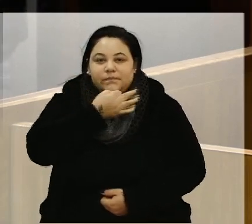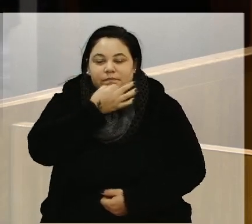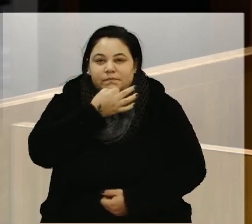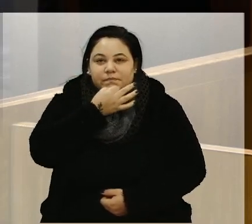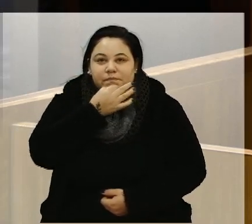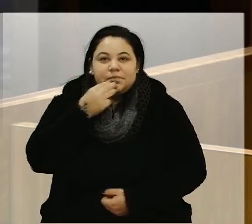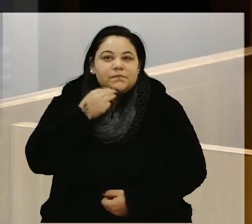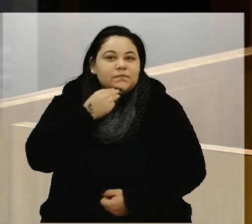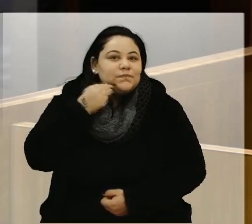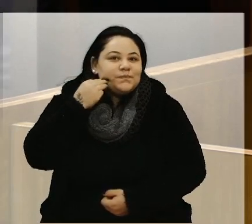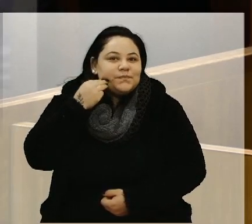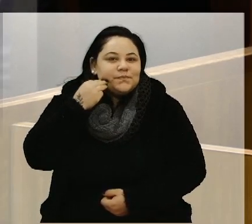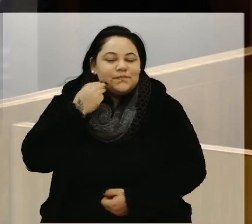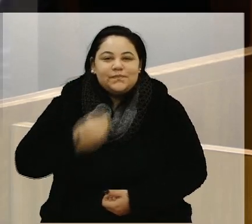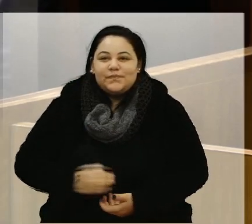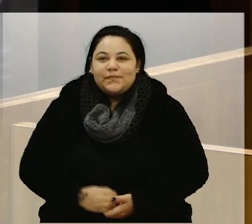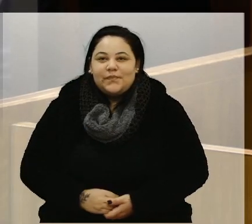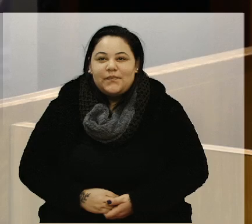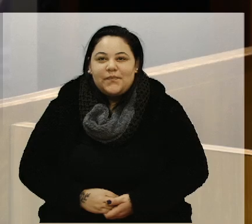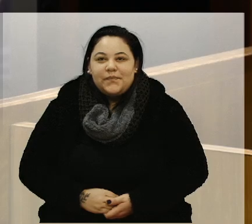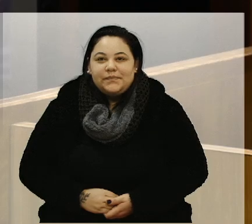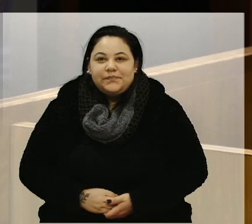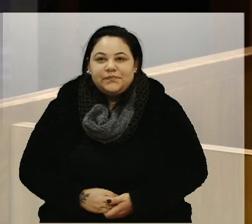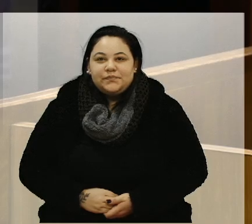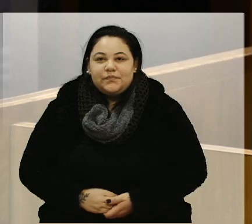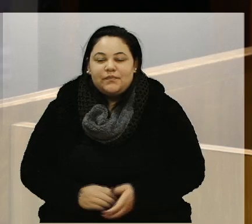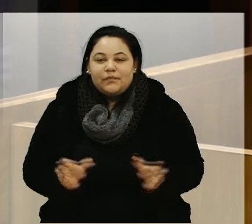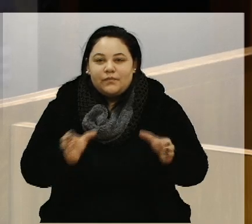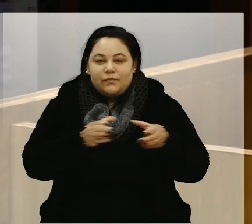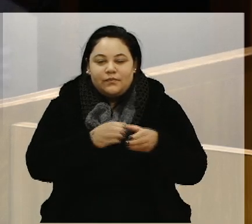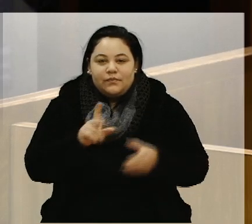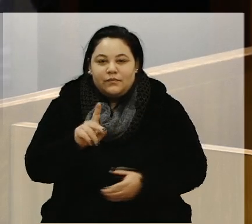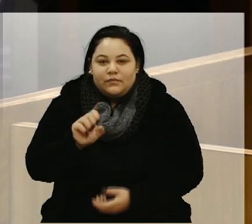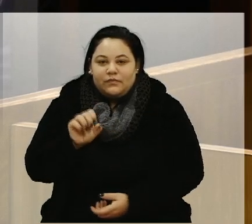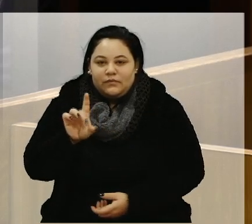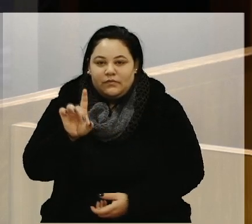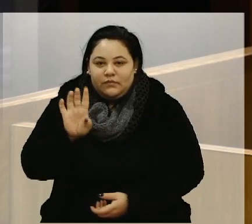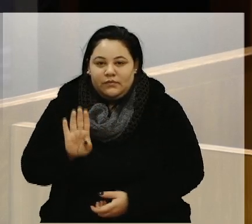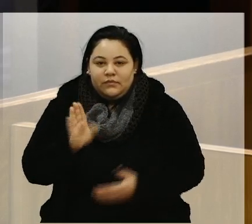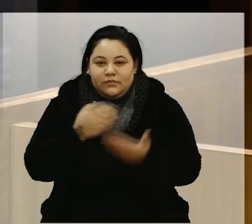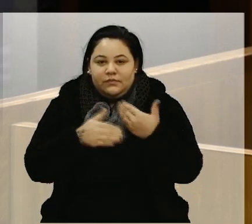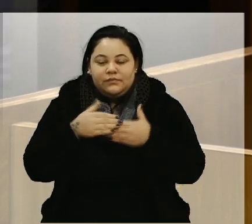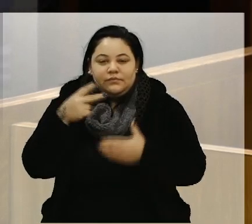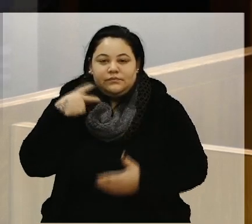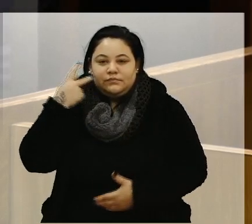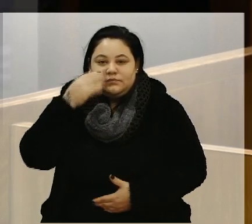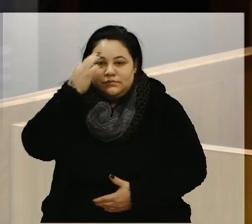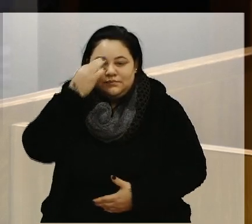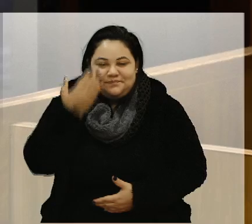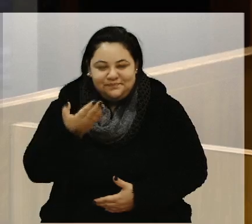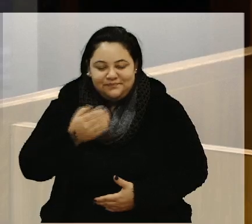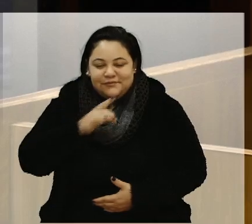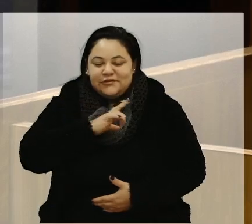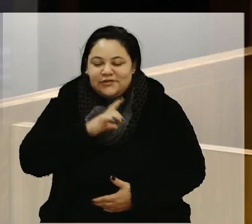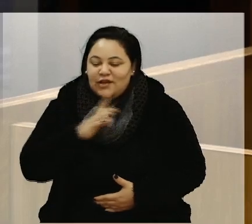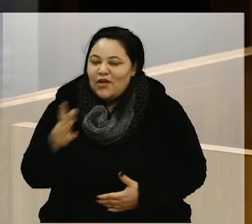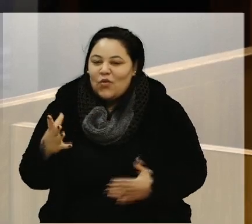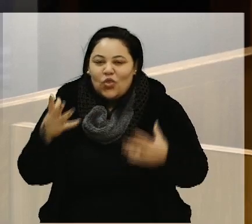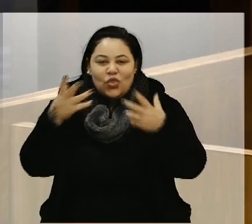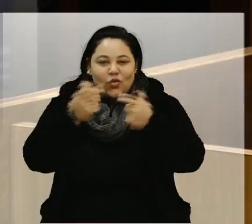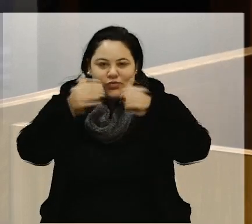a vereadora Marisol Santos, bancada do PSDB, e senhores vereadores, os quais tenho muito respeito,